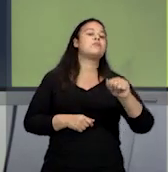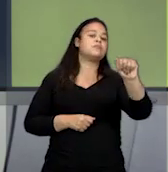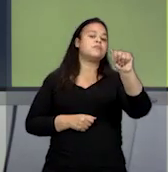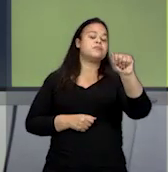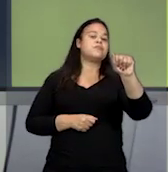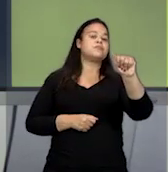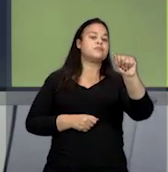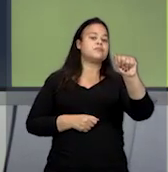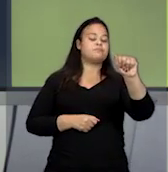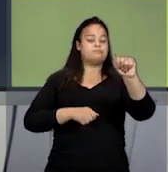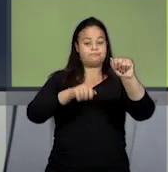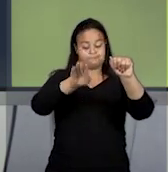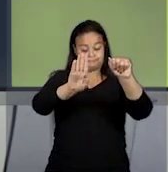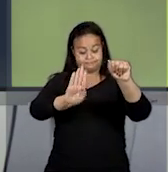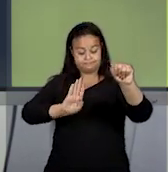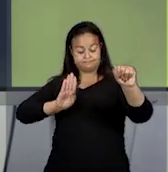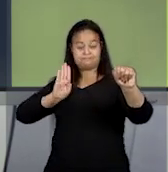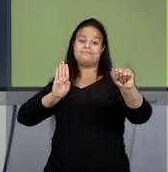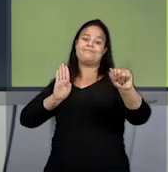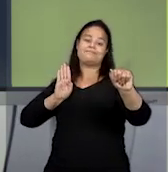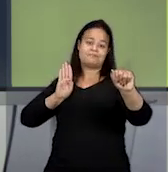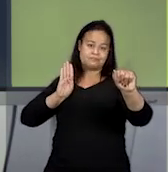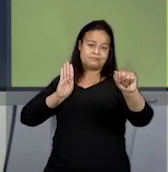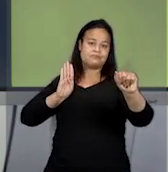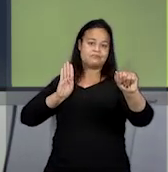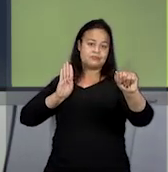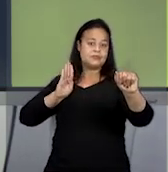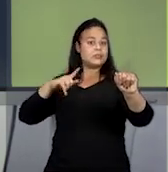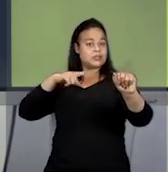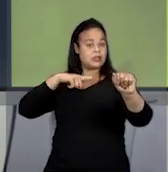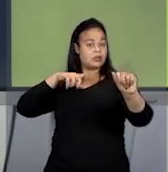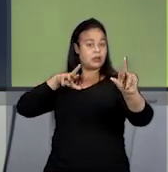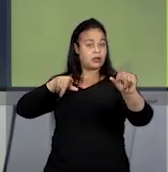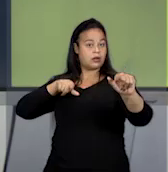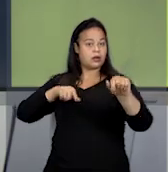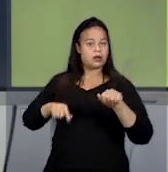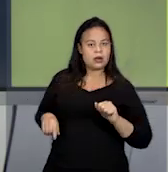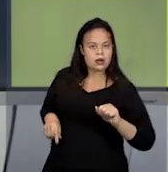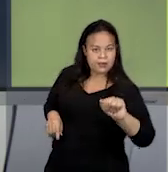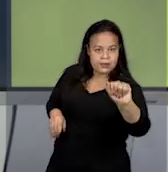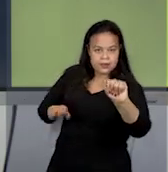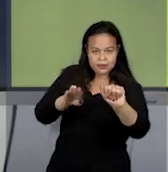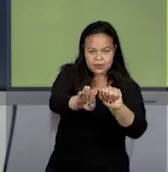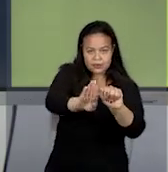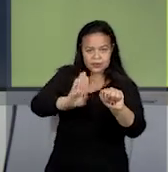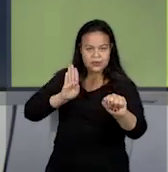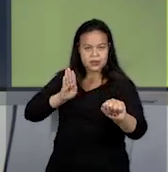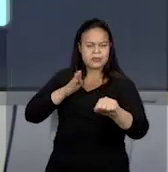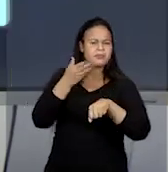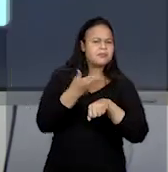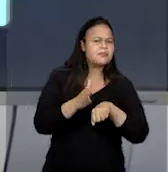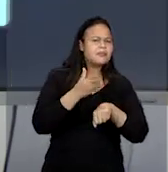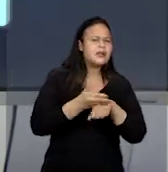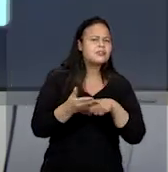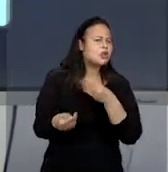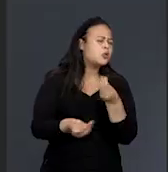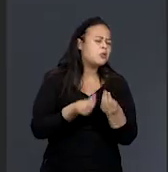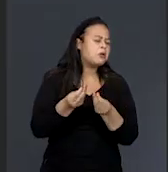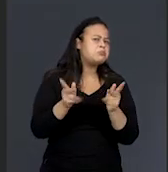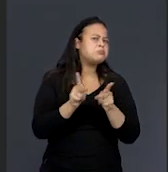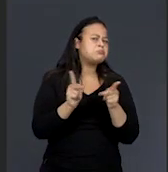epistático, Bzão ou Bzinho, hipostático. Como que vai funcionar isso daqui na prática? Vamos ver aqui